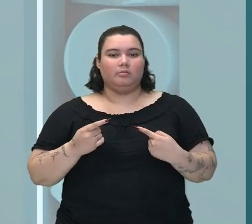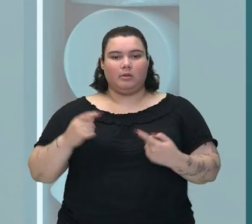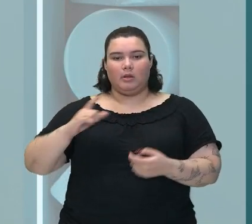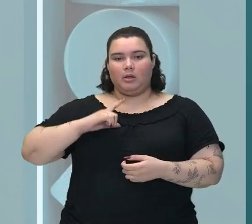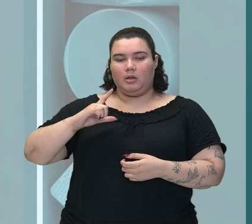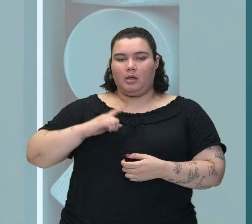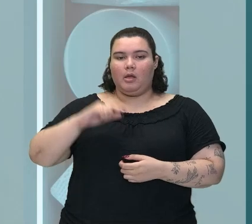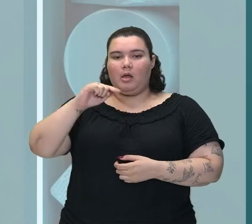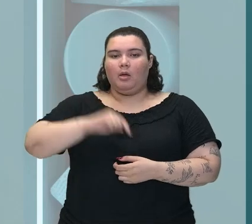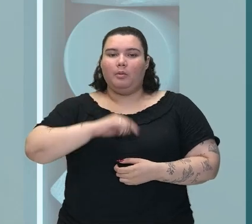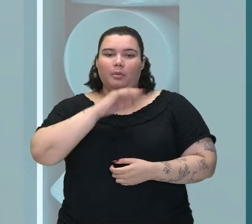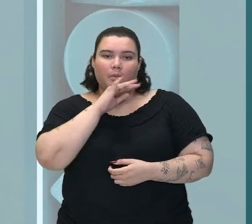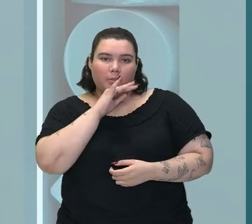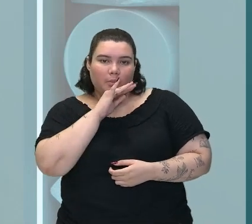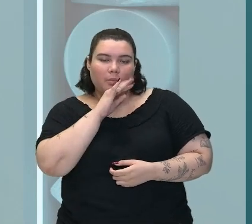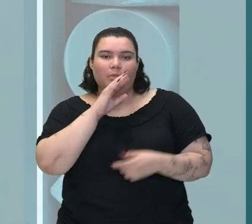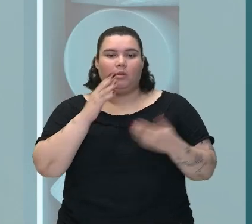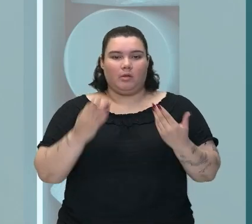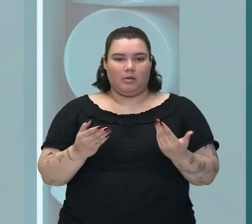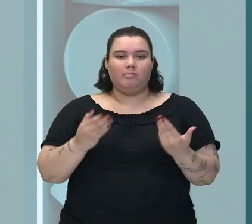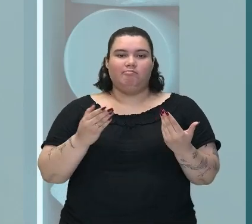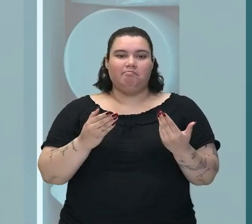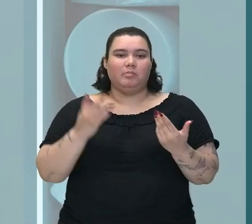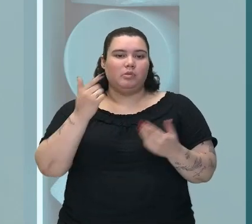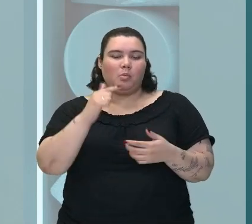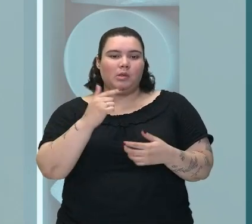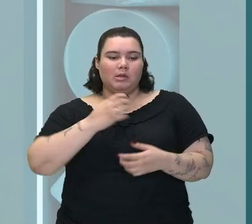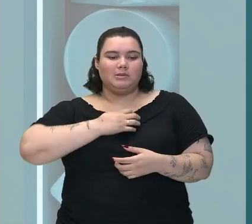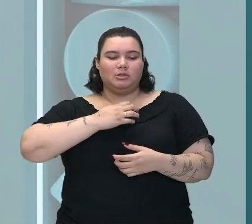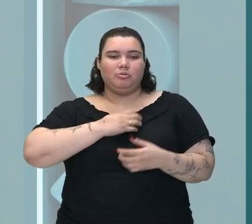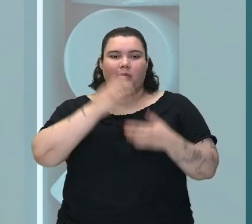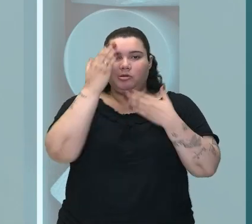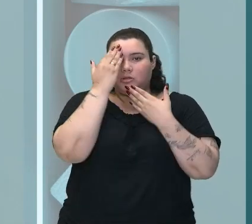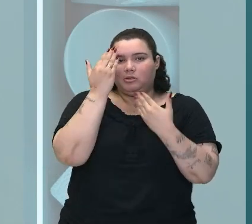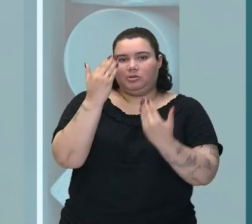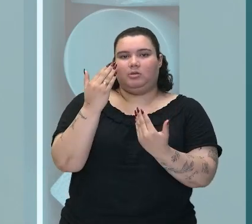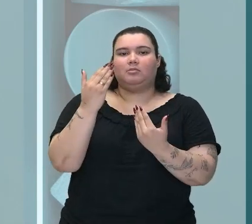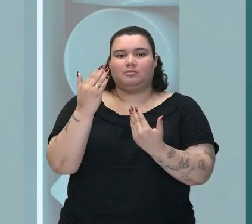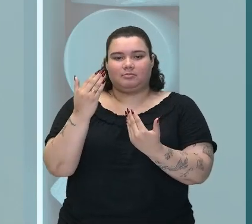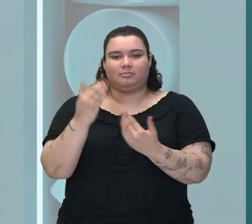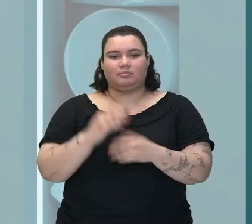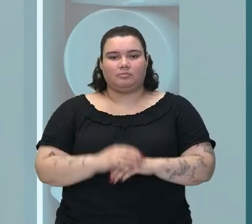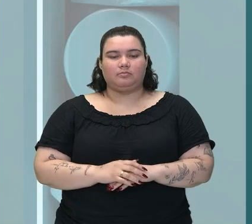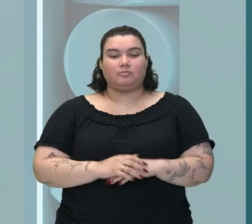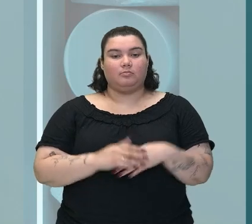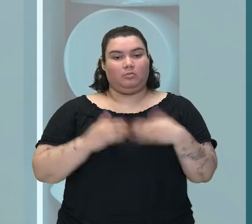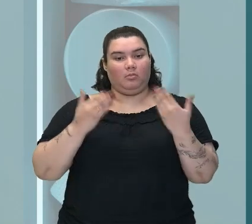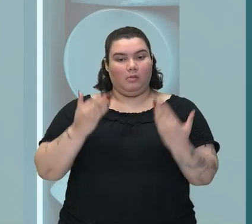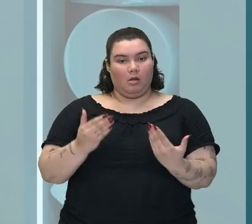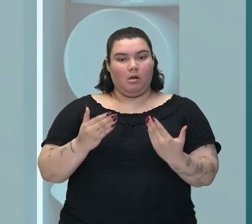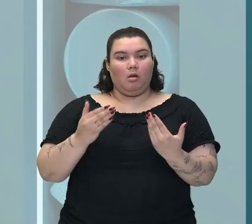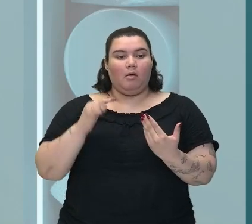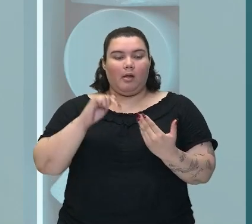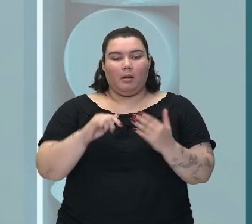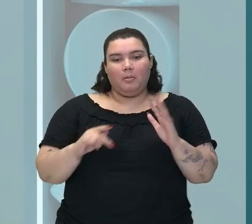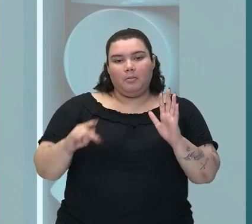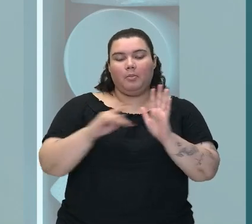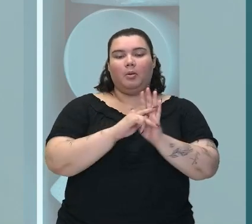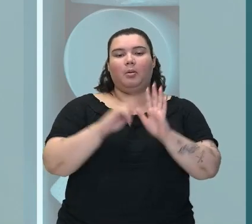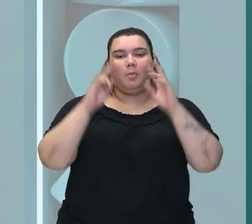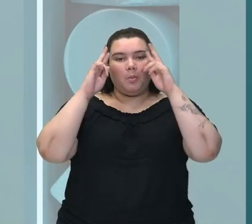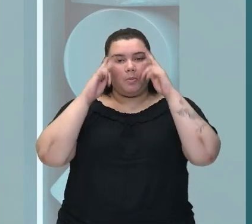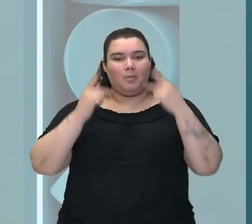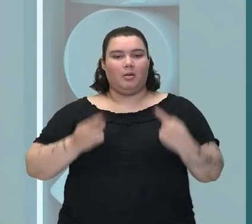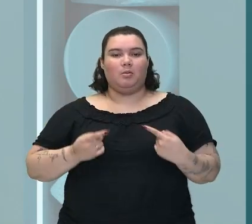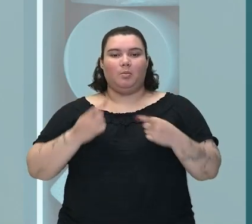sendo uma fera ingrata, certo? Então percebam que essa ingratidão ela faz parte do ser humano, já